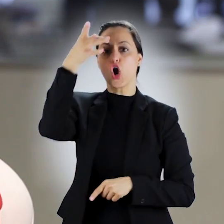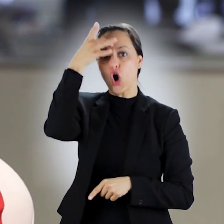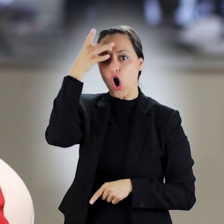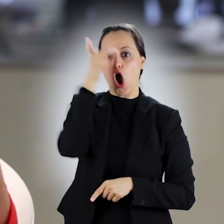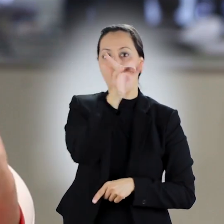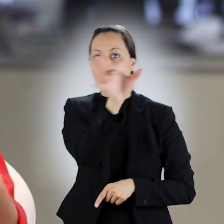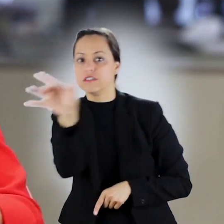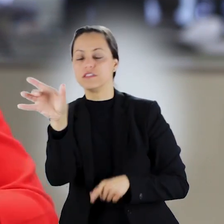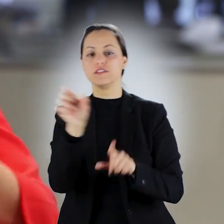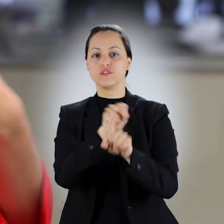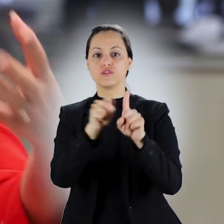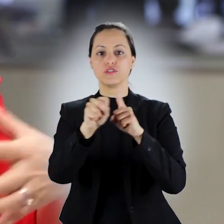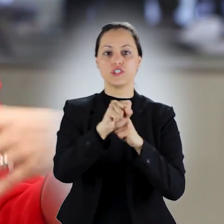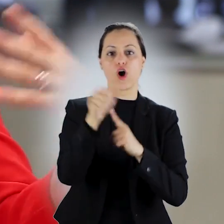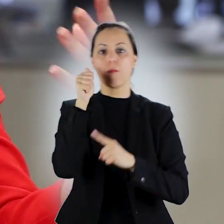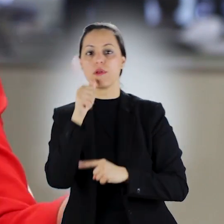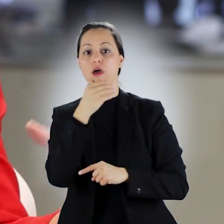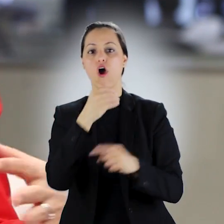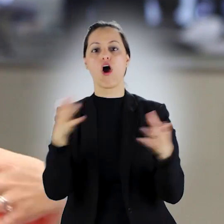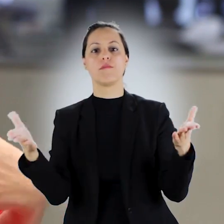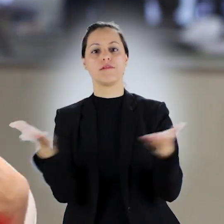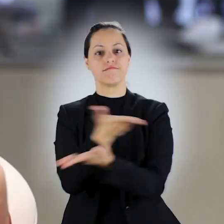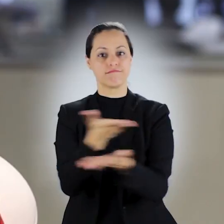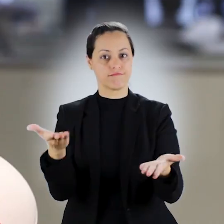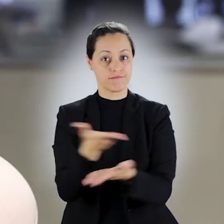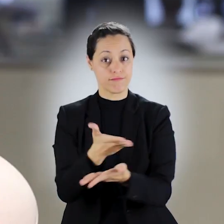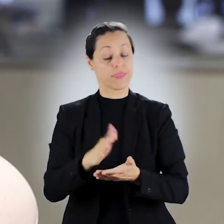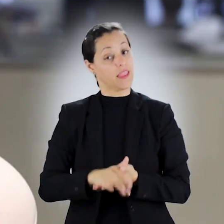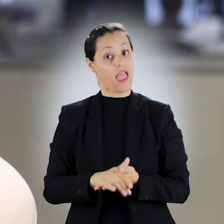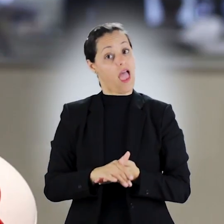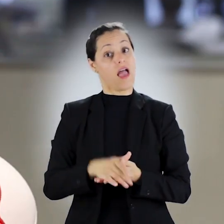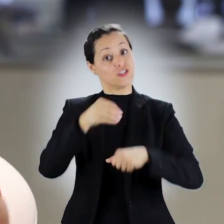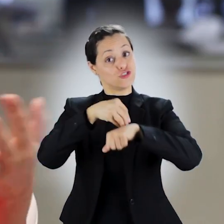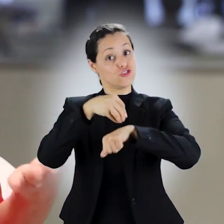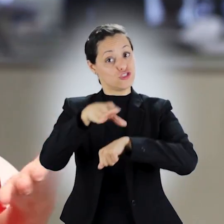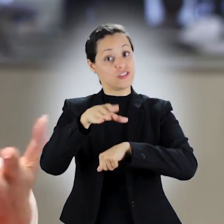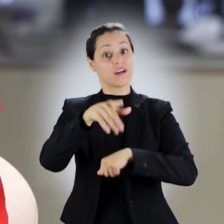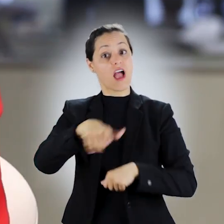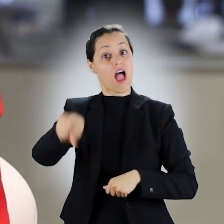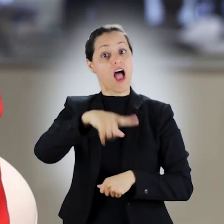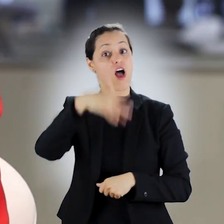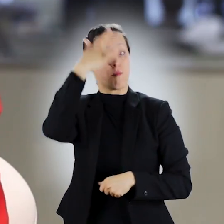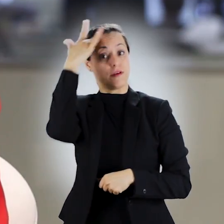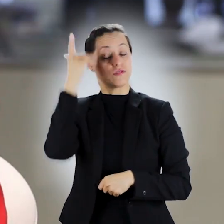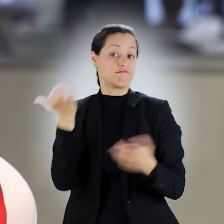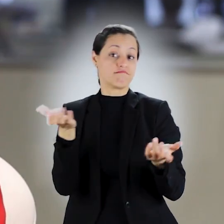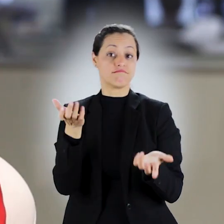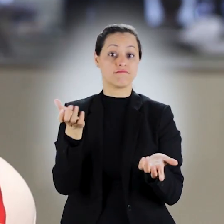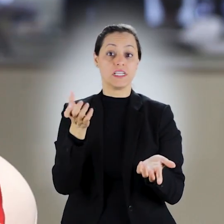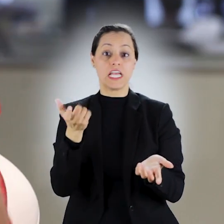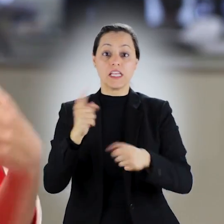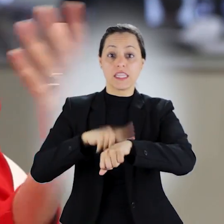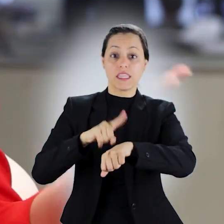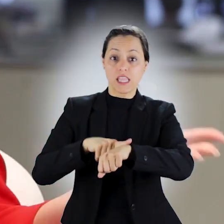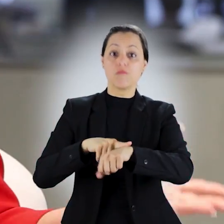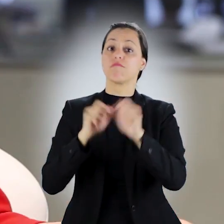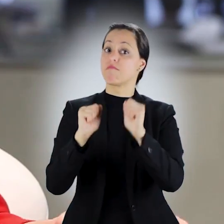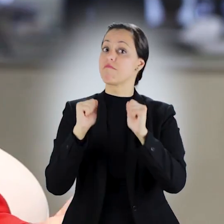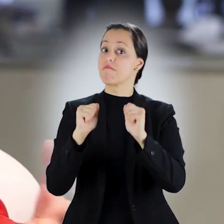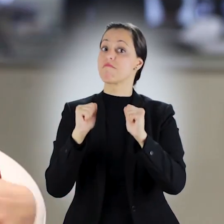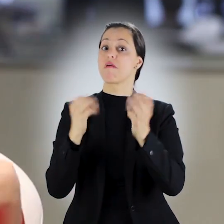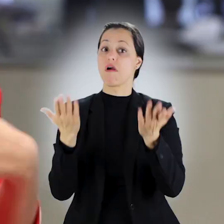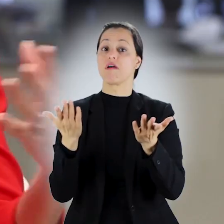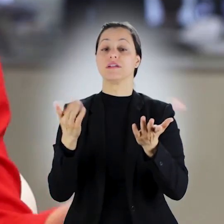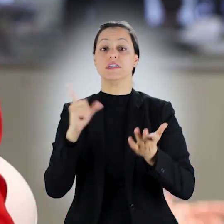uma maneira geral, entre homens, mulheres, adultos, crianças, velhos. Então ela é uma pessoa muito importante. Essa fica a minha dica, então, aí para as pessoas que estiverem